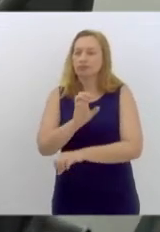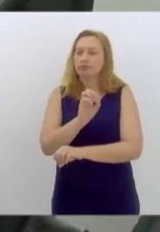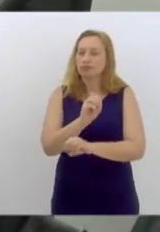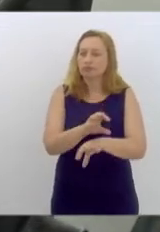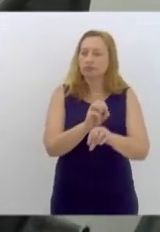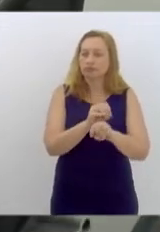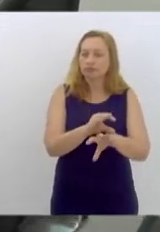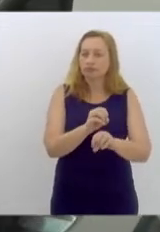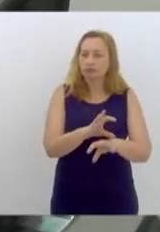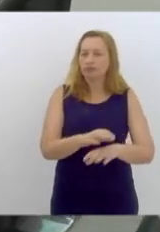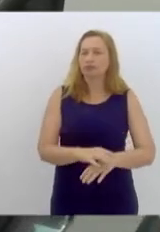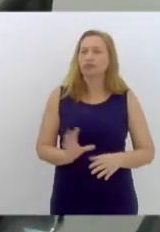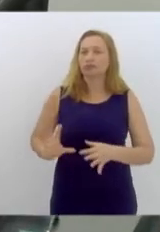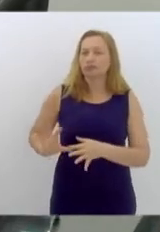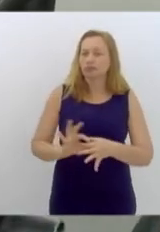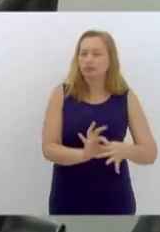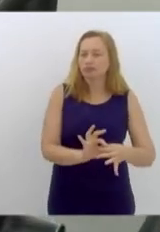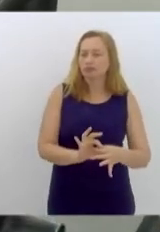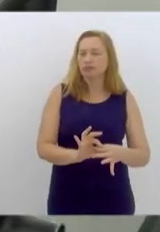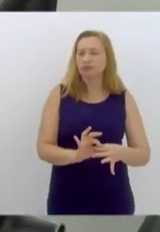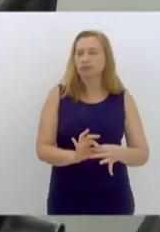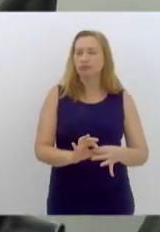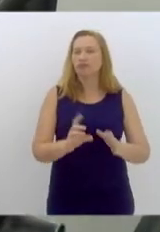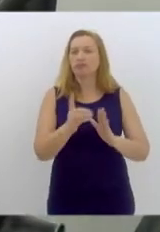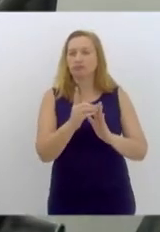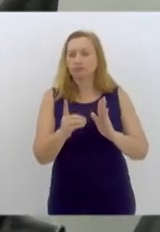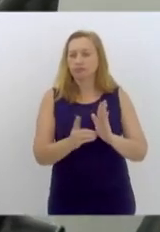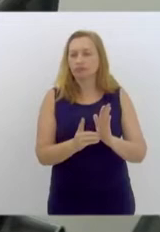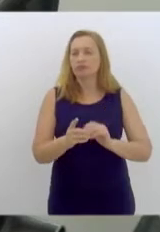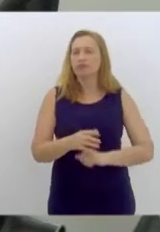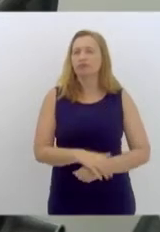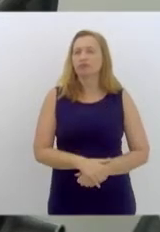Educação e fixados por meio de decreto.